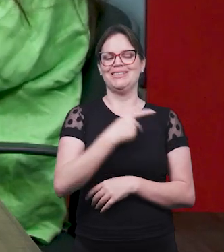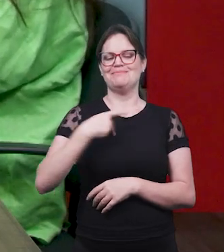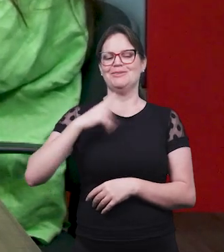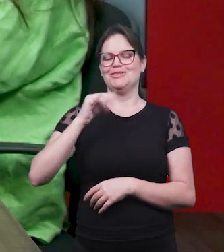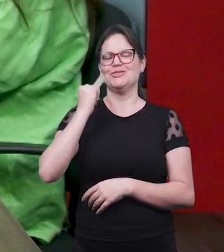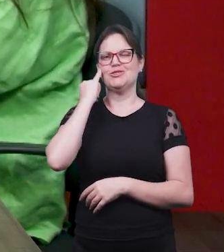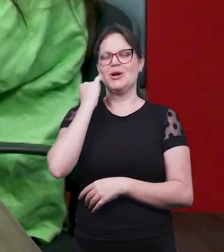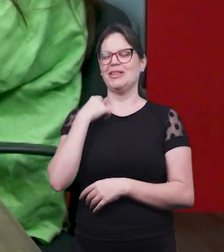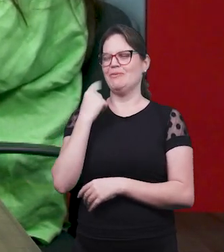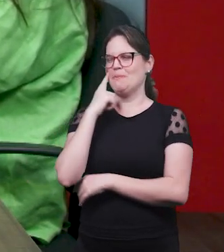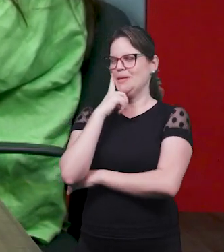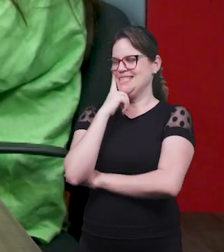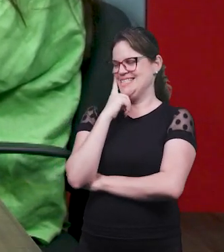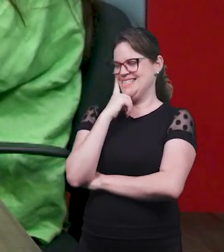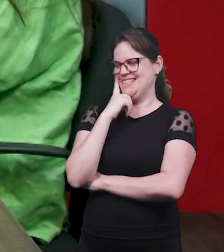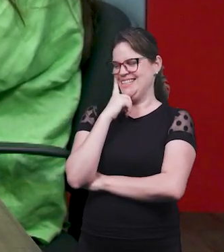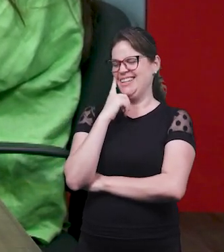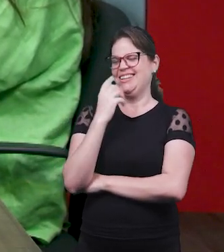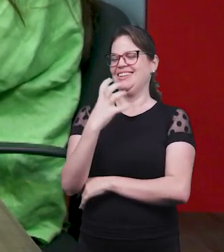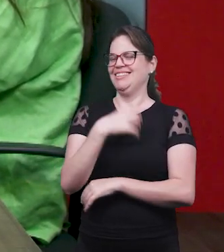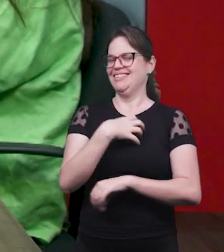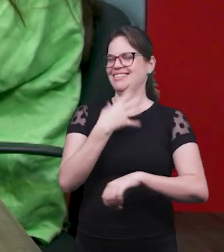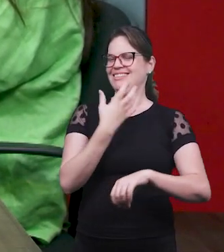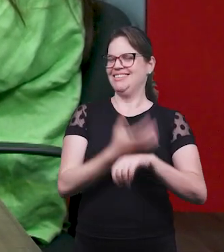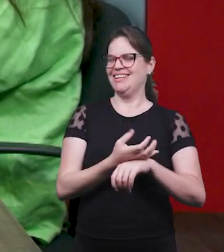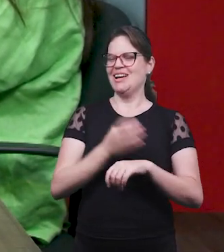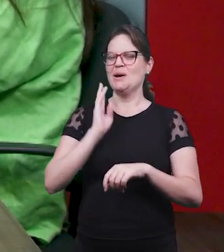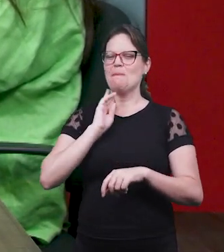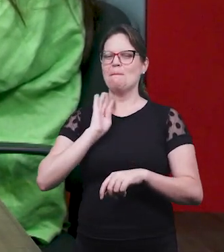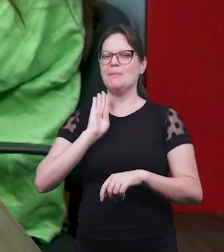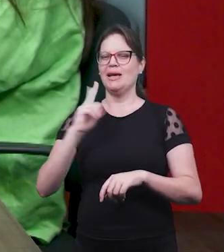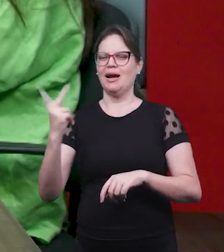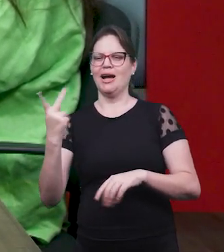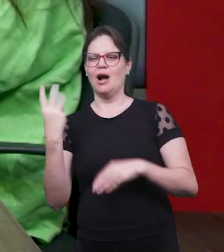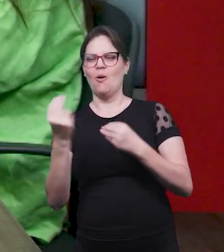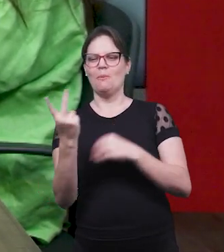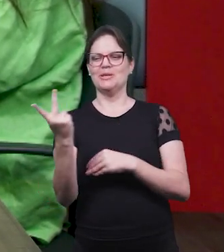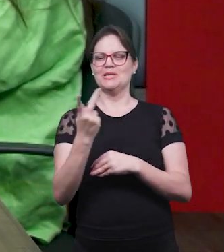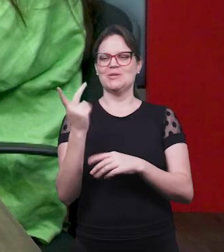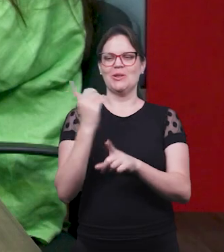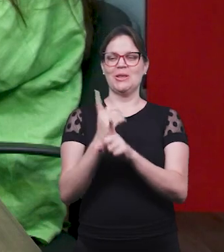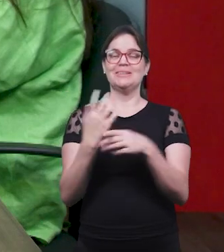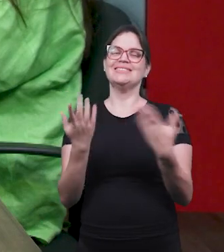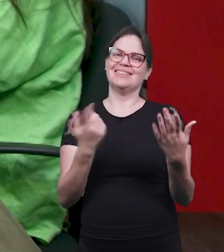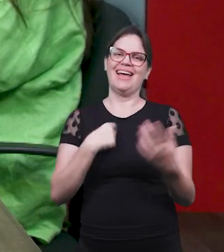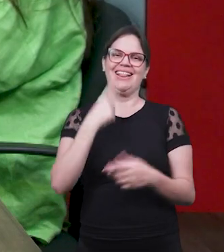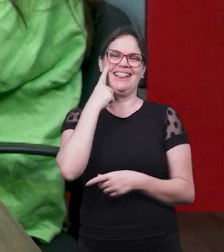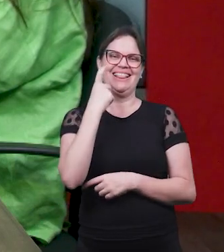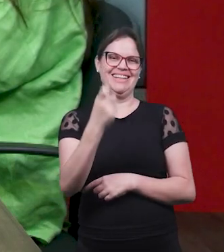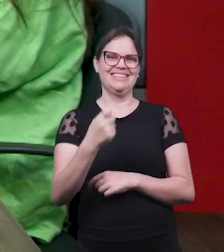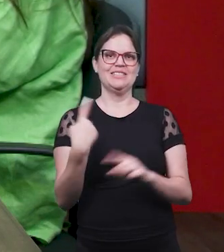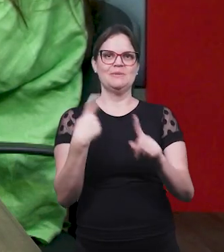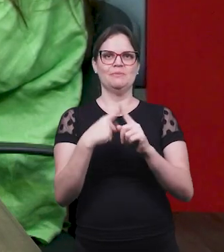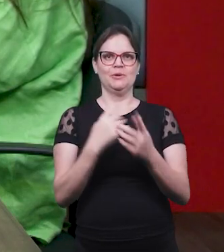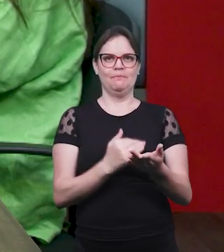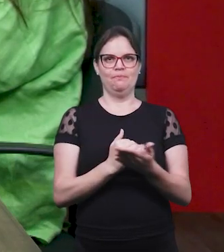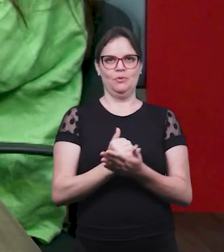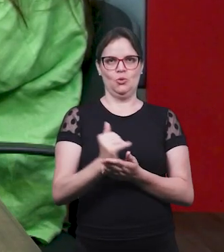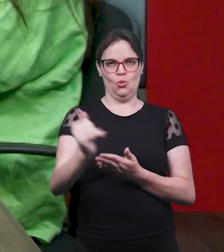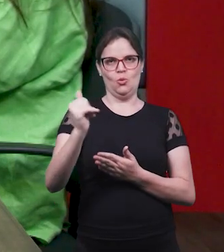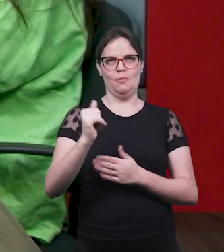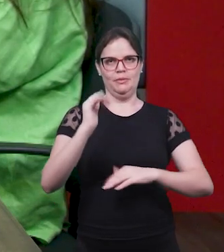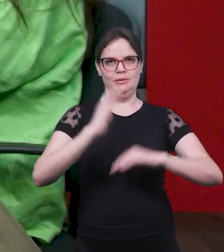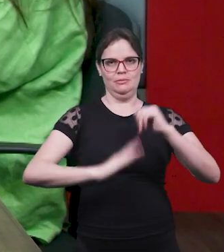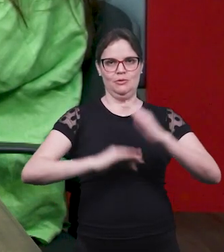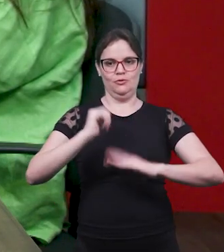estava pensando, de onde eu saí, Salvador e Belo Horizonte, esse é o encontro. É uma história interessante porque nesse transcurso da vida